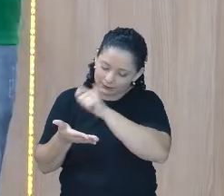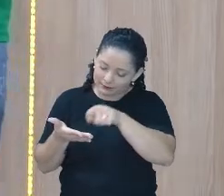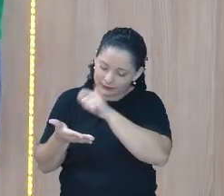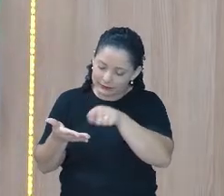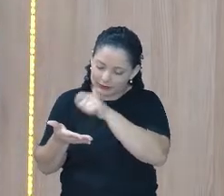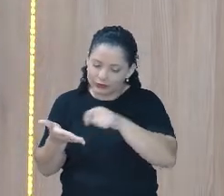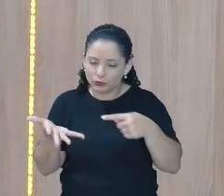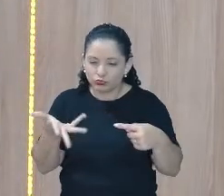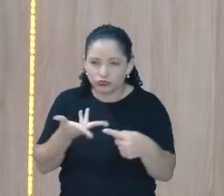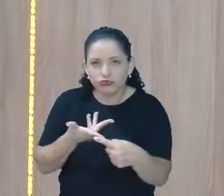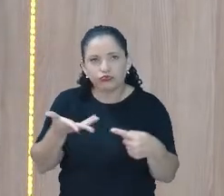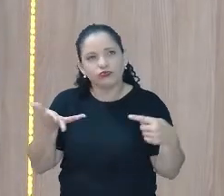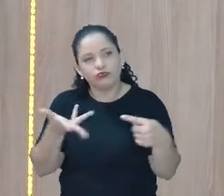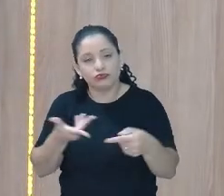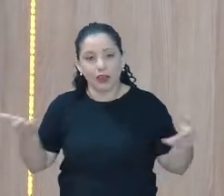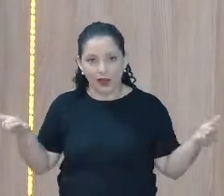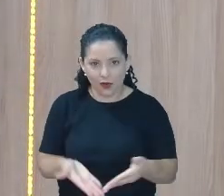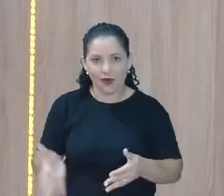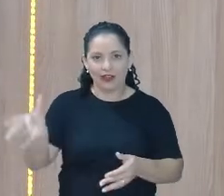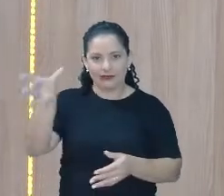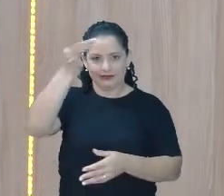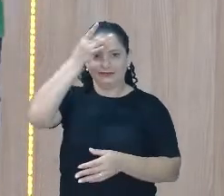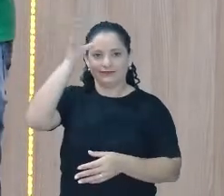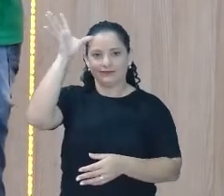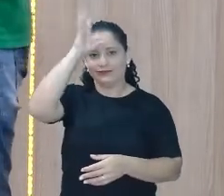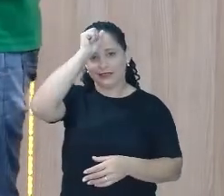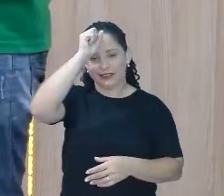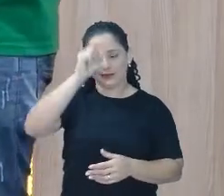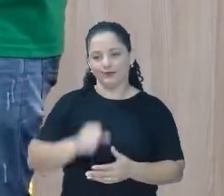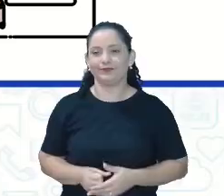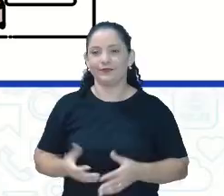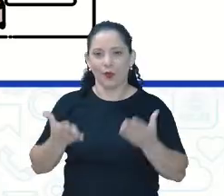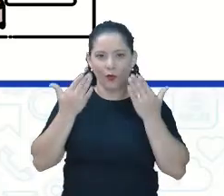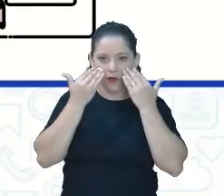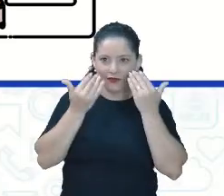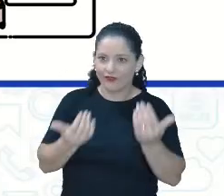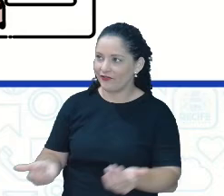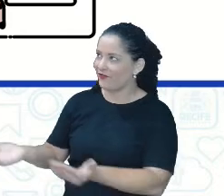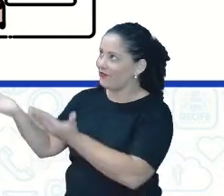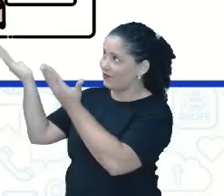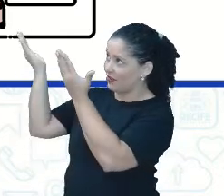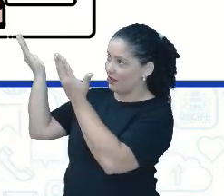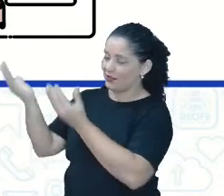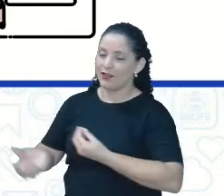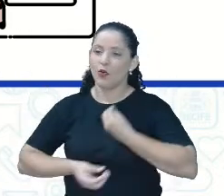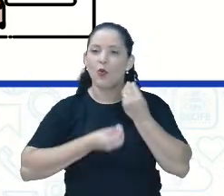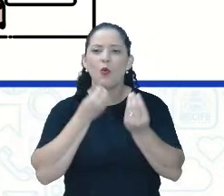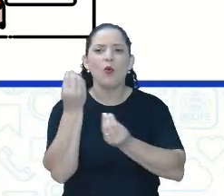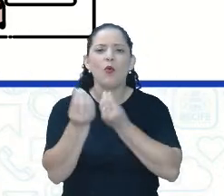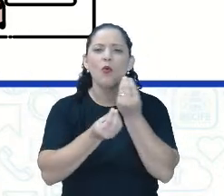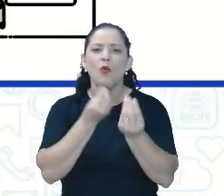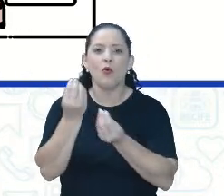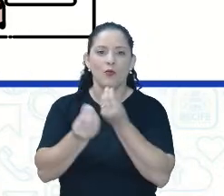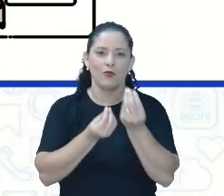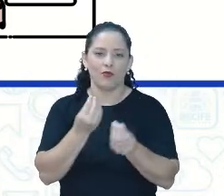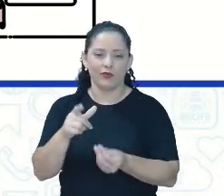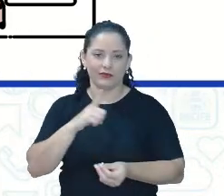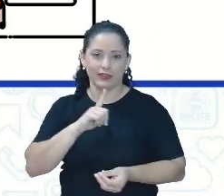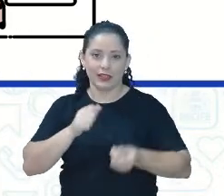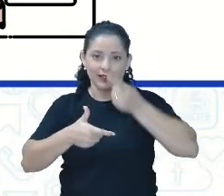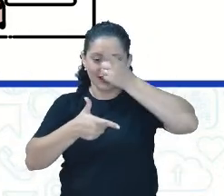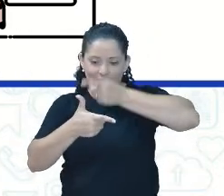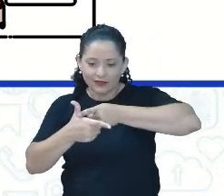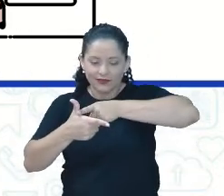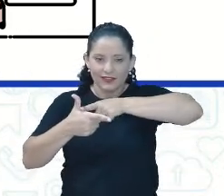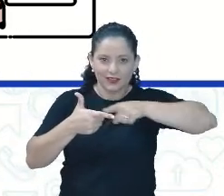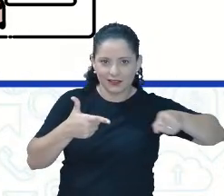vai aprender agora, tá bom? Então acompanha aqui comigo como é que a gente vai fazer para efetuar